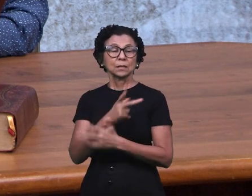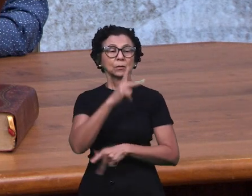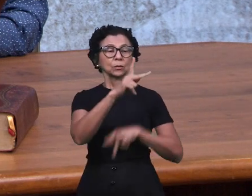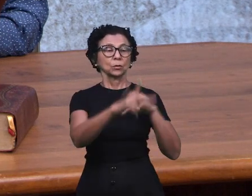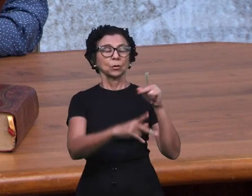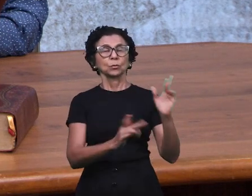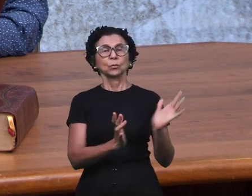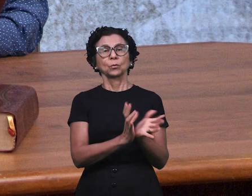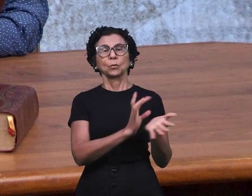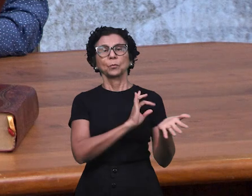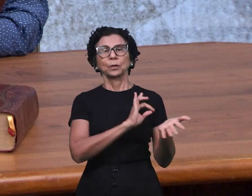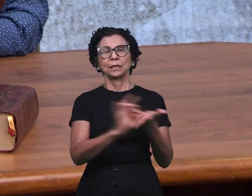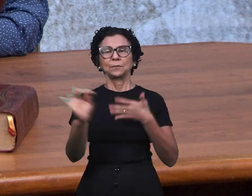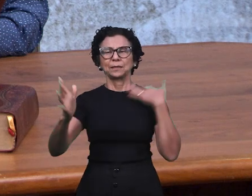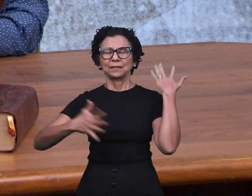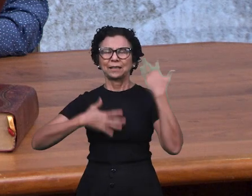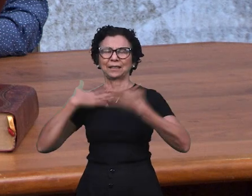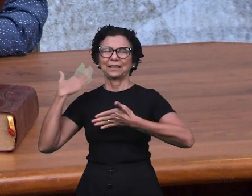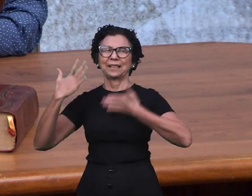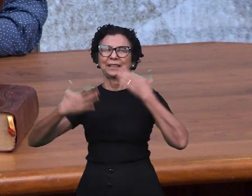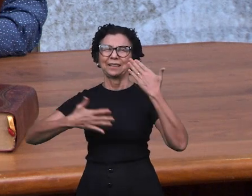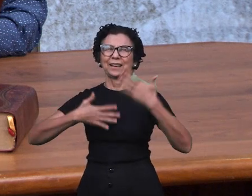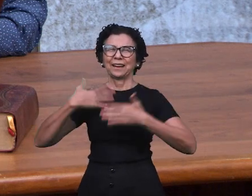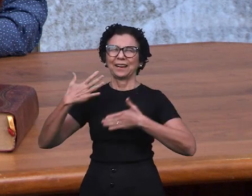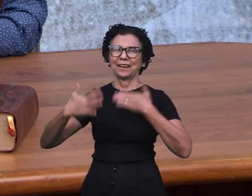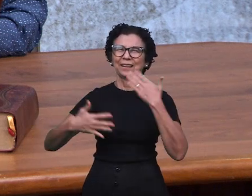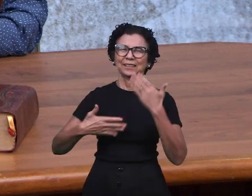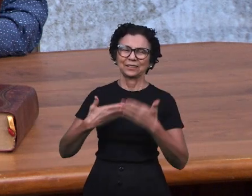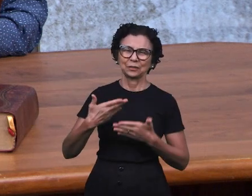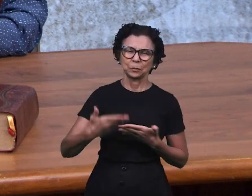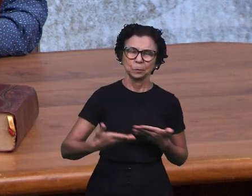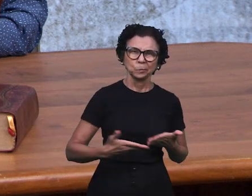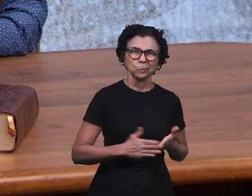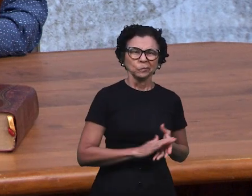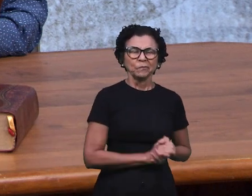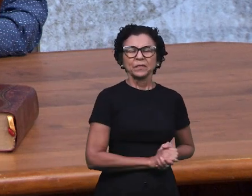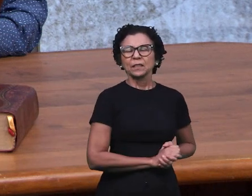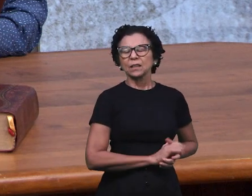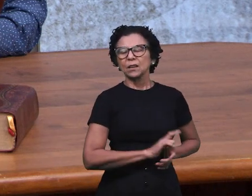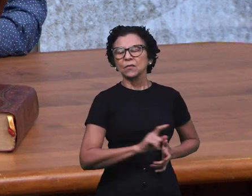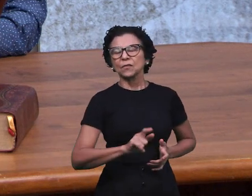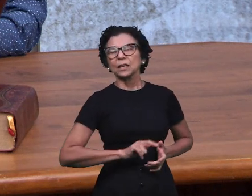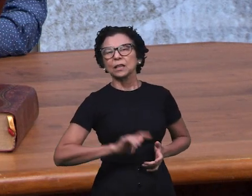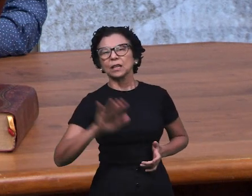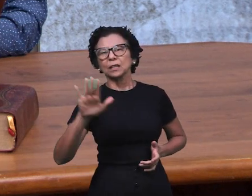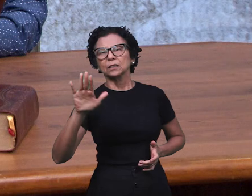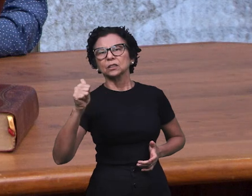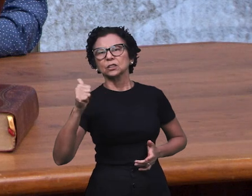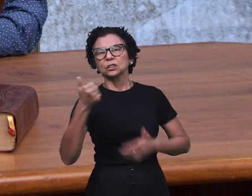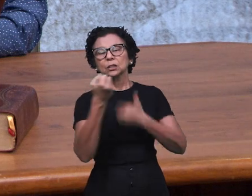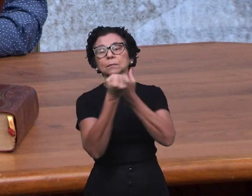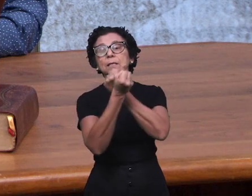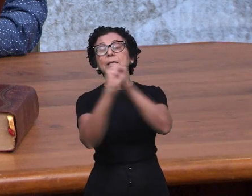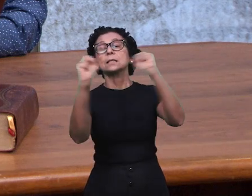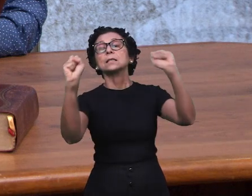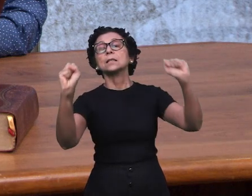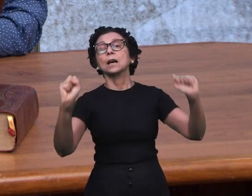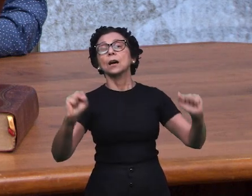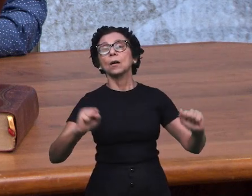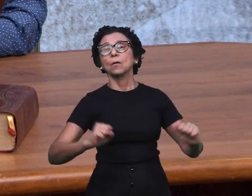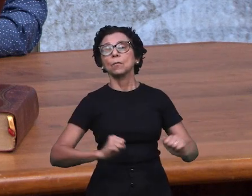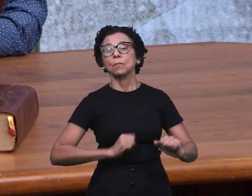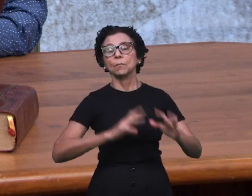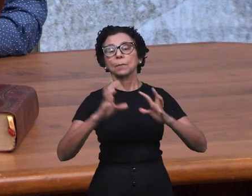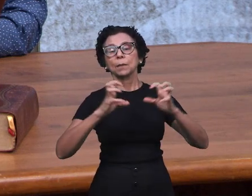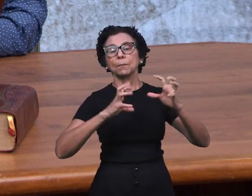alegrando-se-lhes o coração, disseram: Chamai a Sansão, para que brinque diante de nós. E chamaram